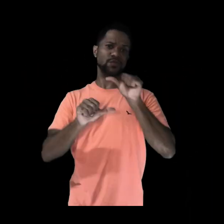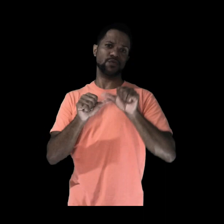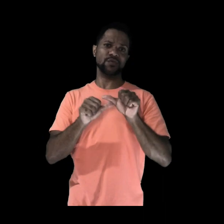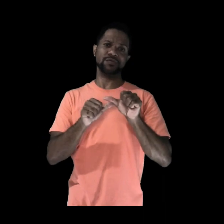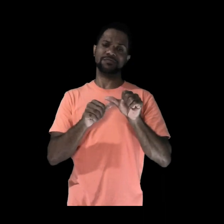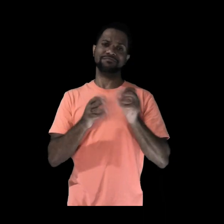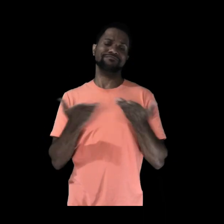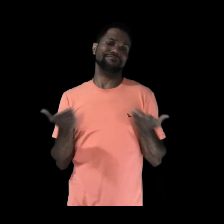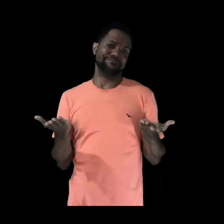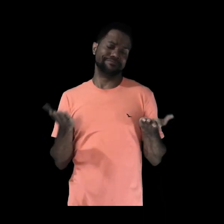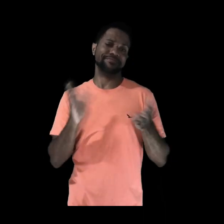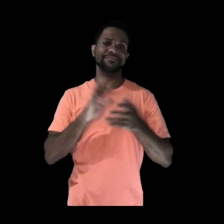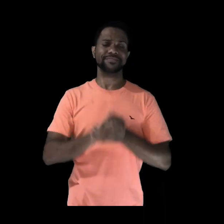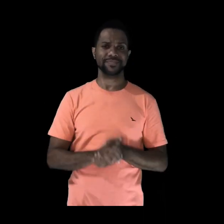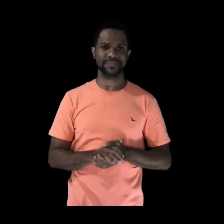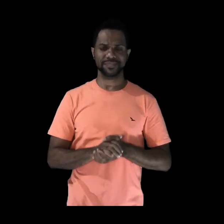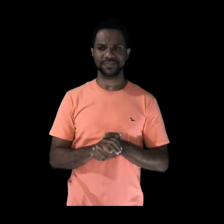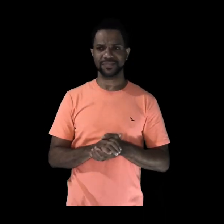mais.